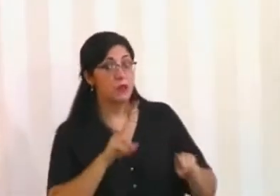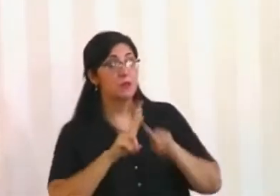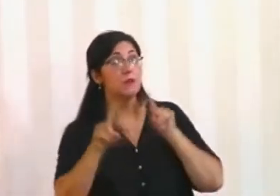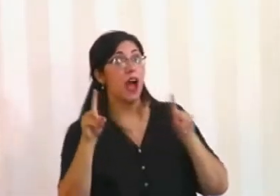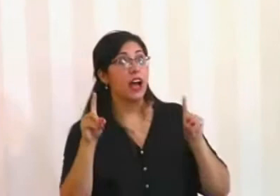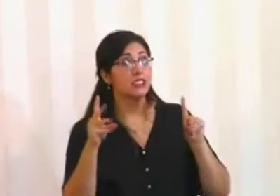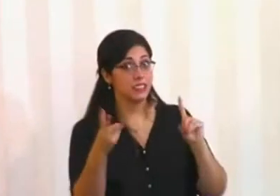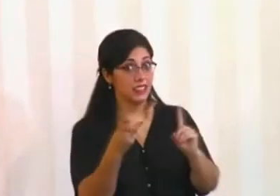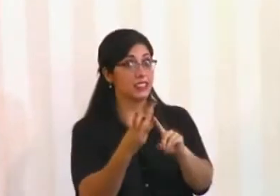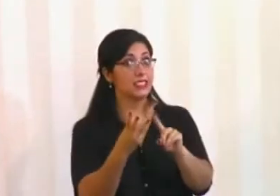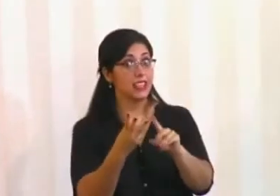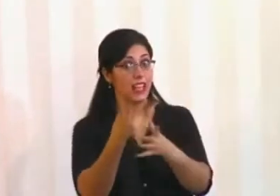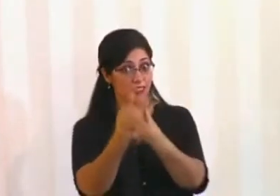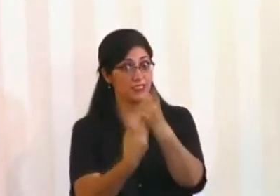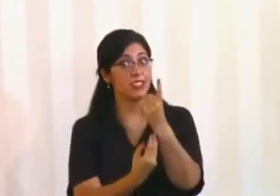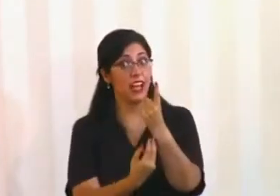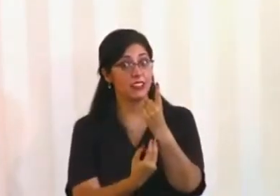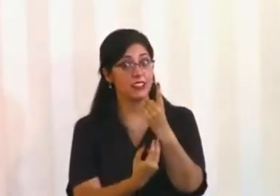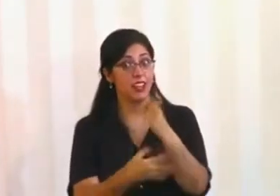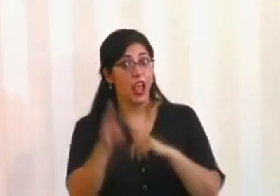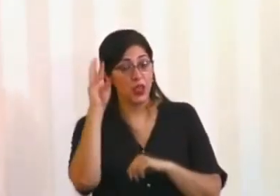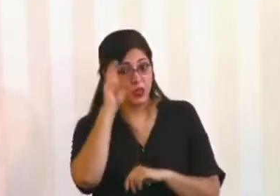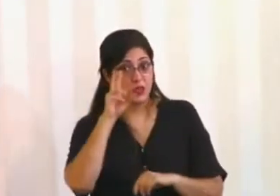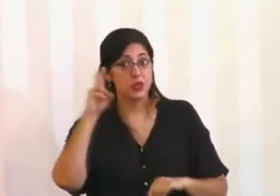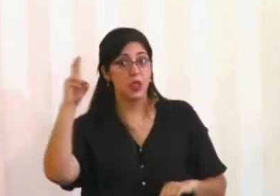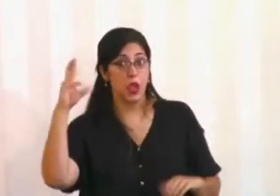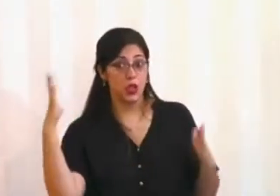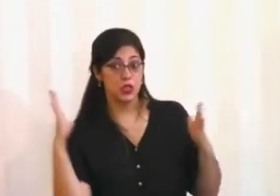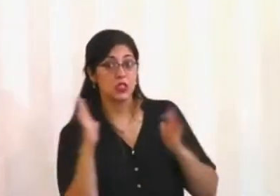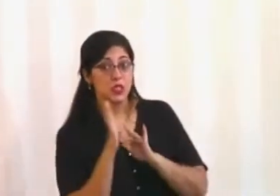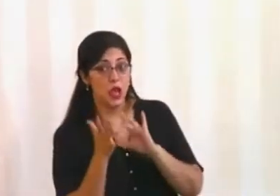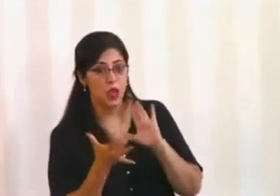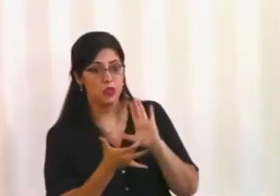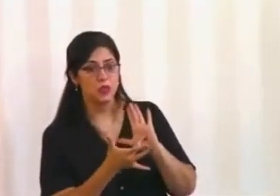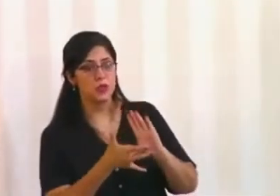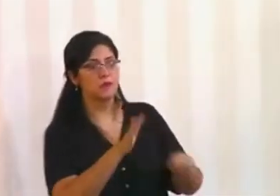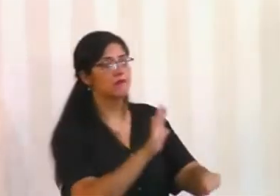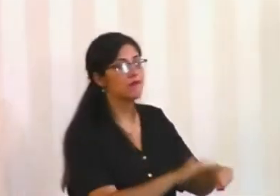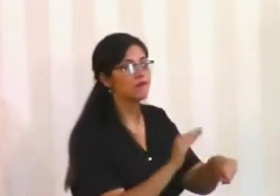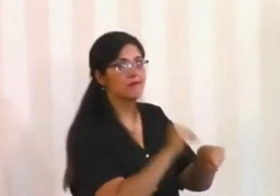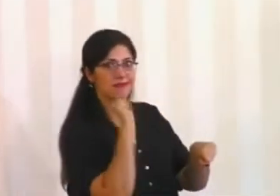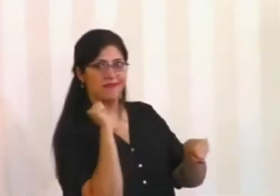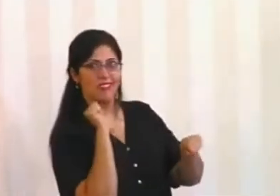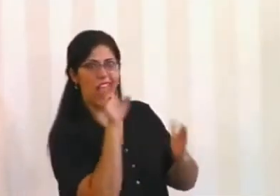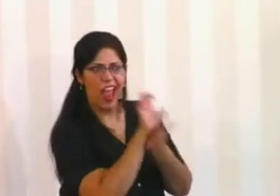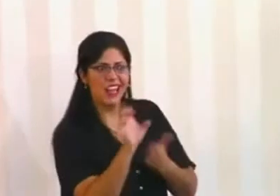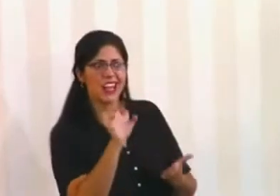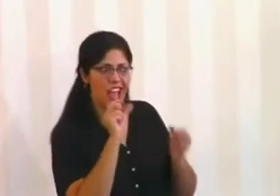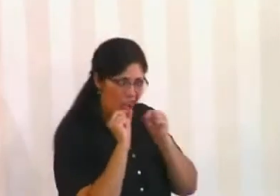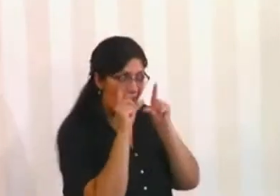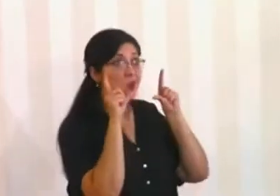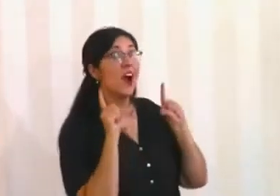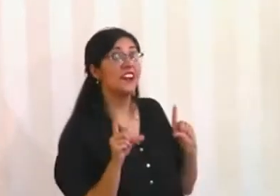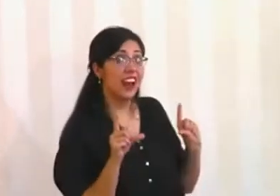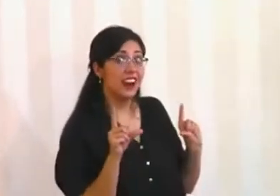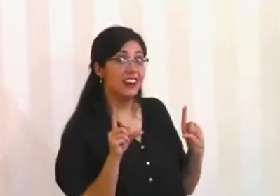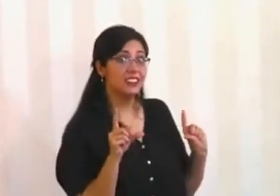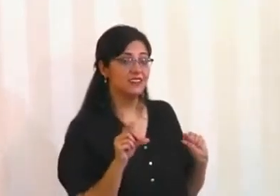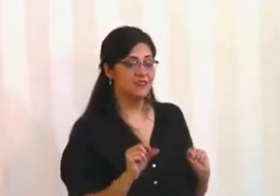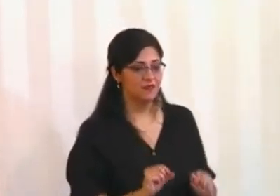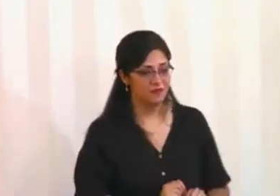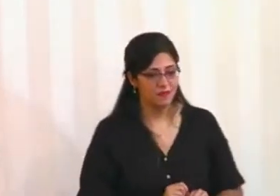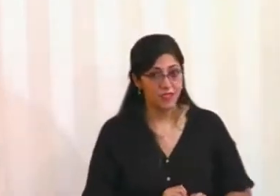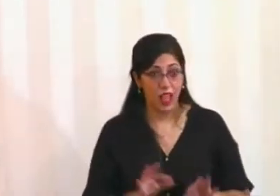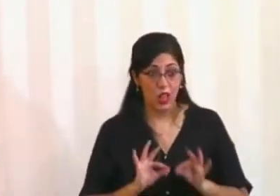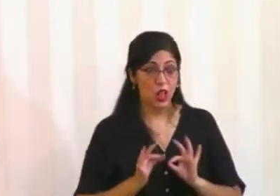foi até o encontro dele, e mais uma vez tocou nele, verso 7, pede para ele que levantar-se, comer, porque o